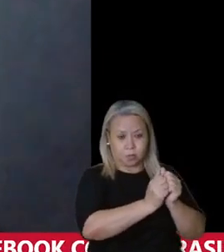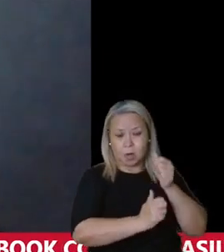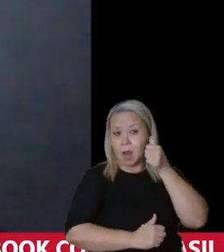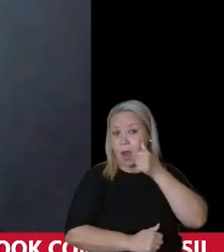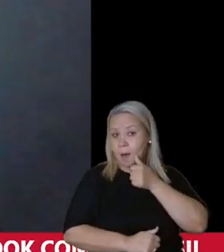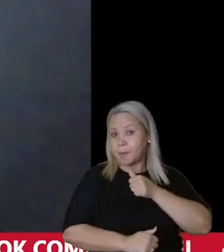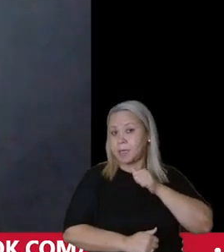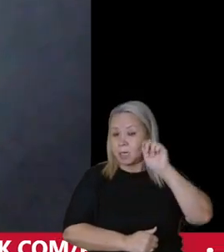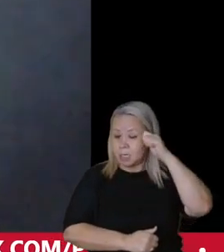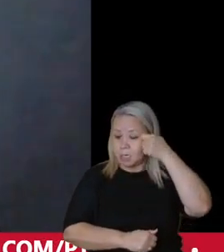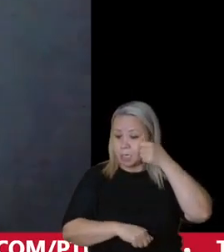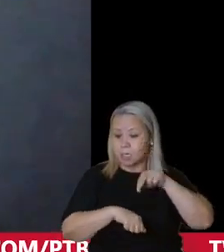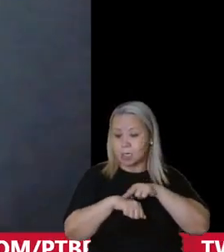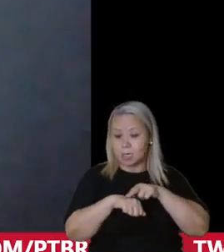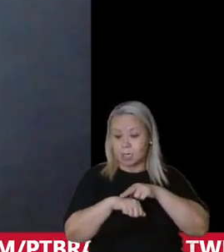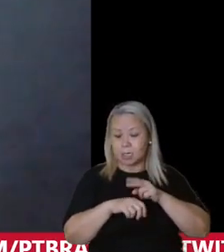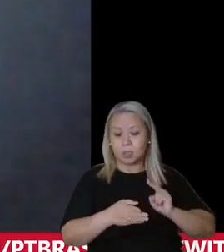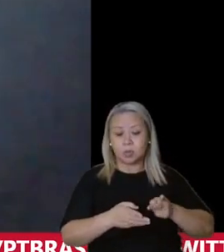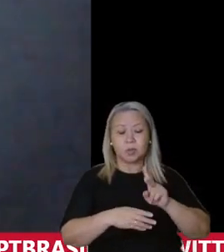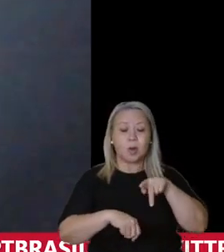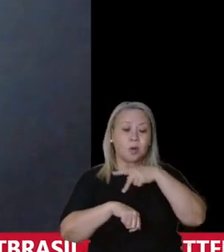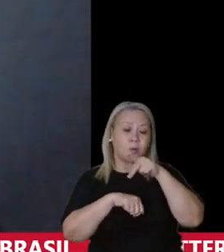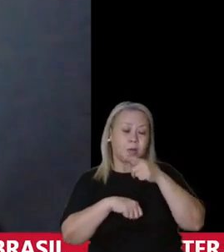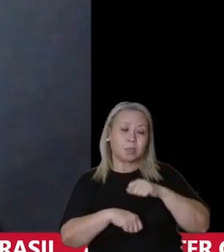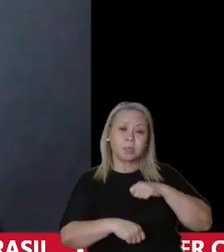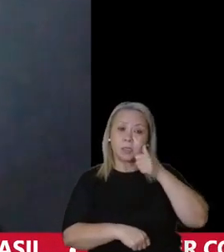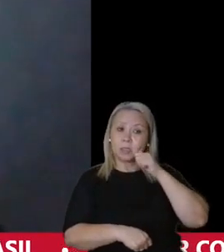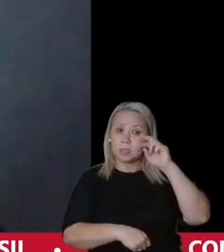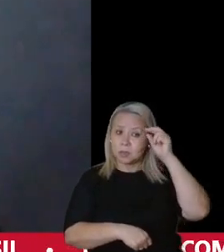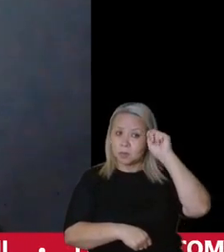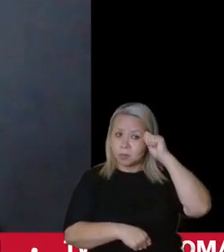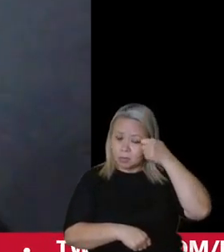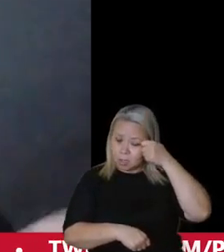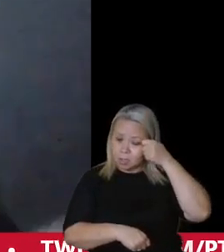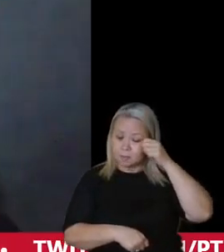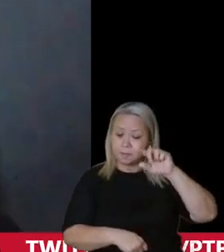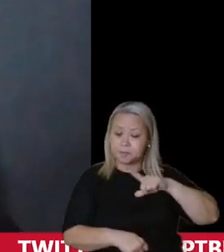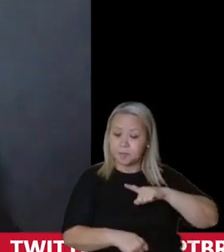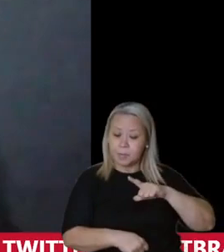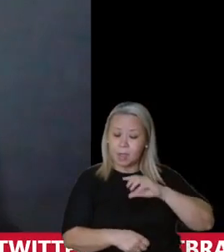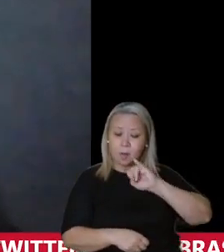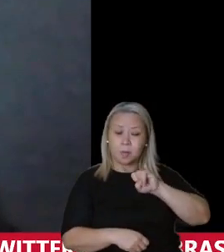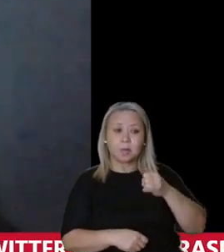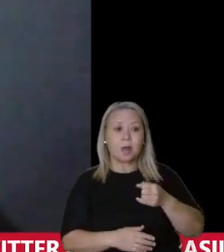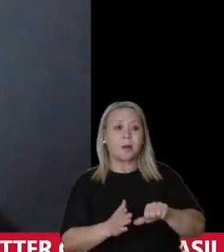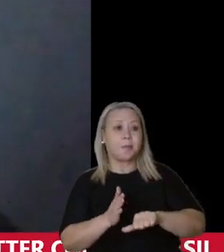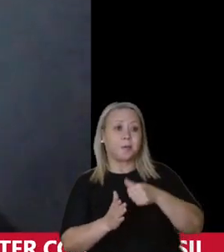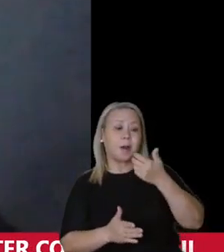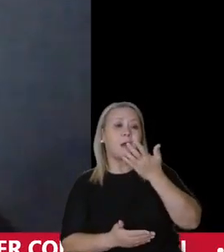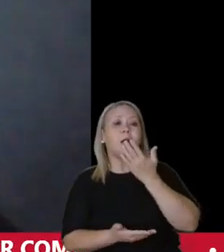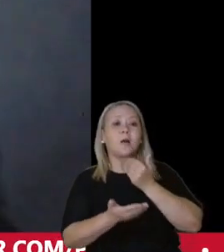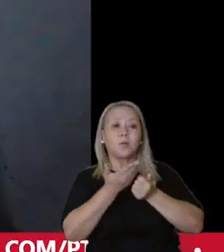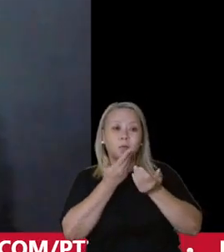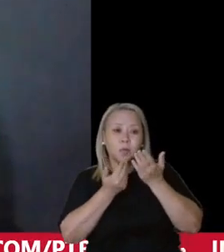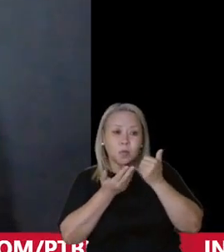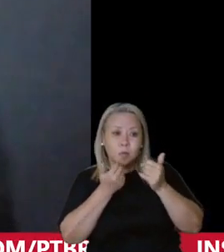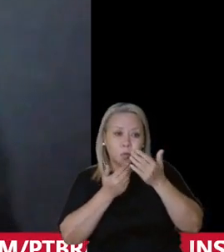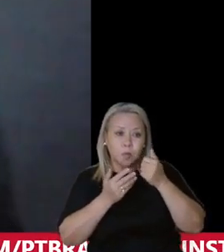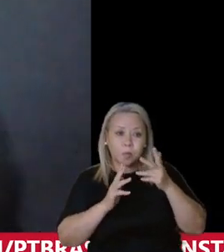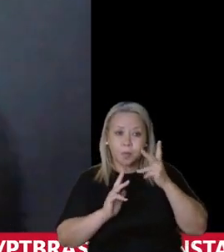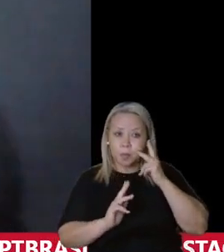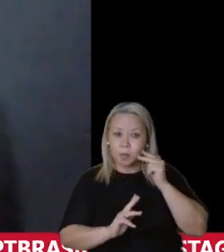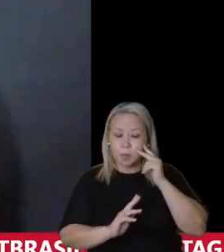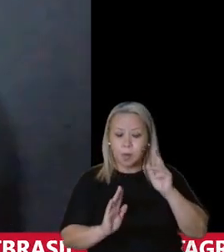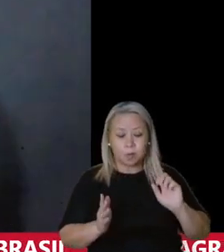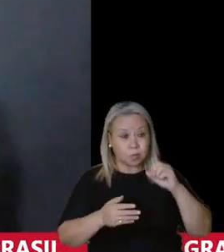precisa construir um país que essas meninas negras tenham oportunidade, primeiro, de comer, que é um grave